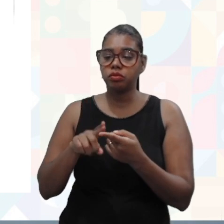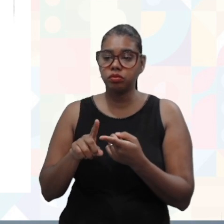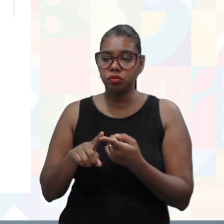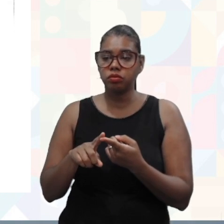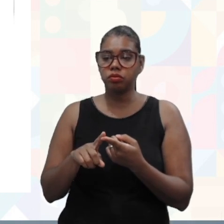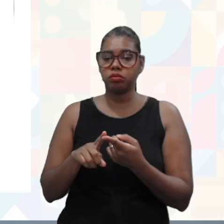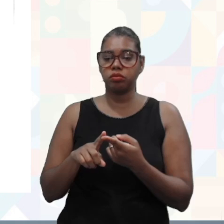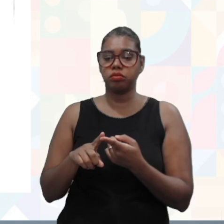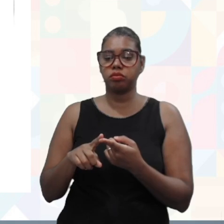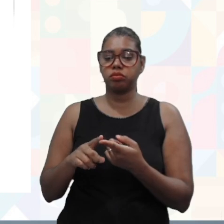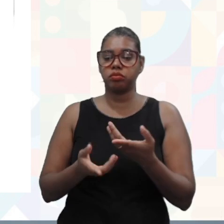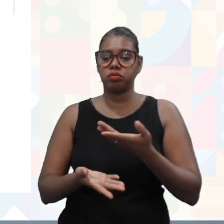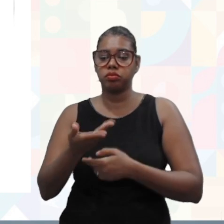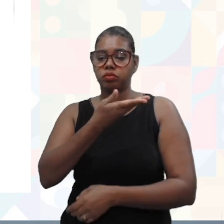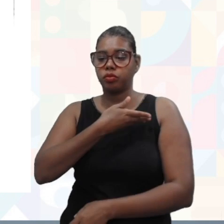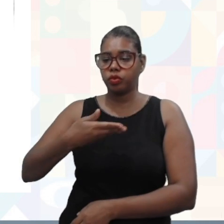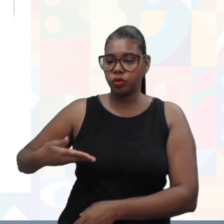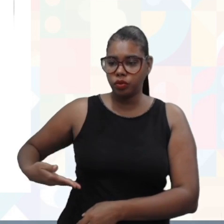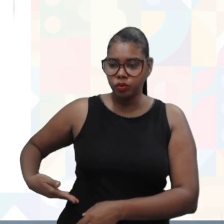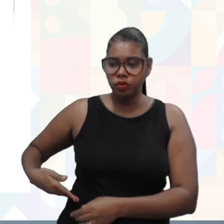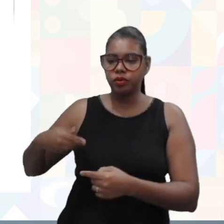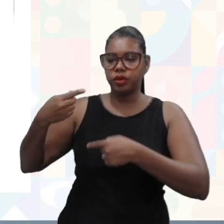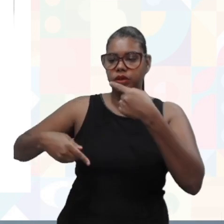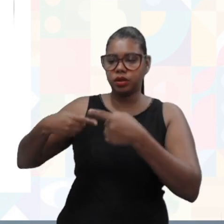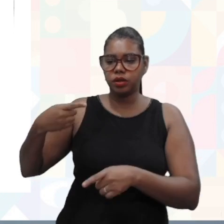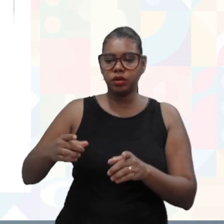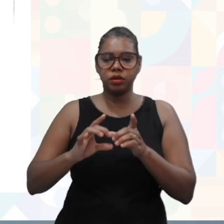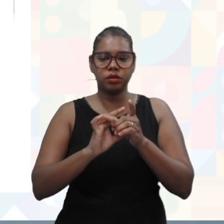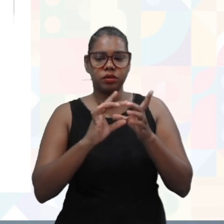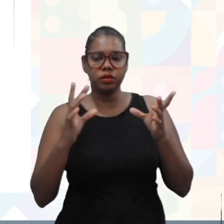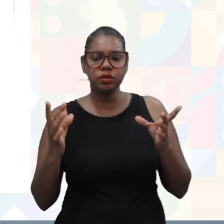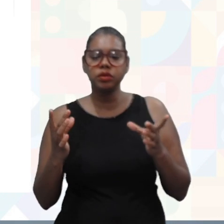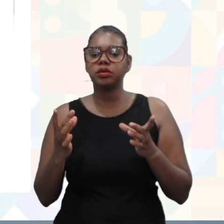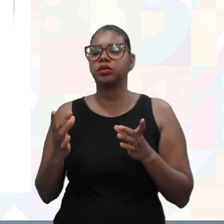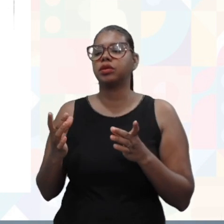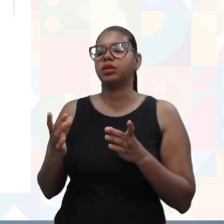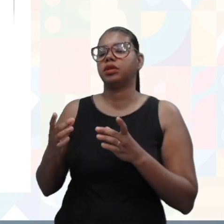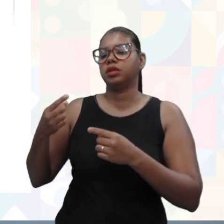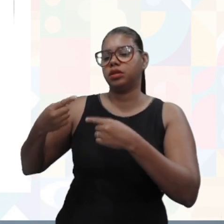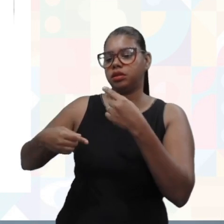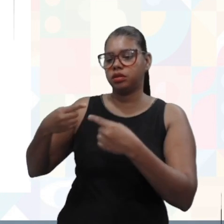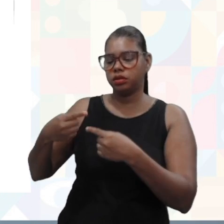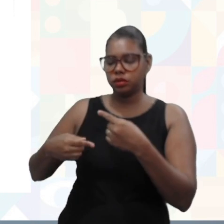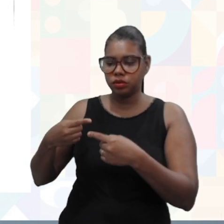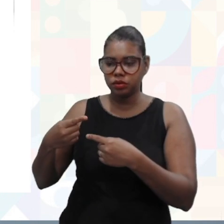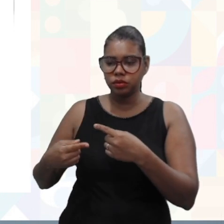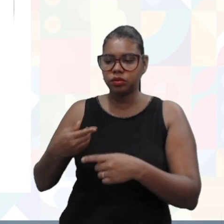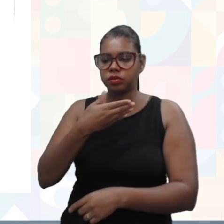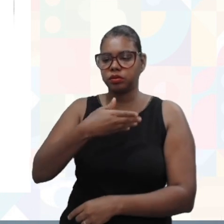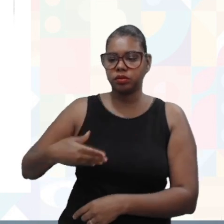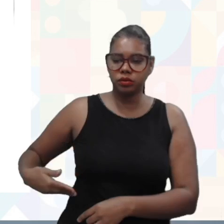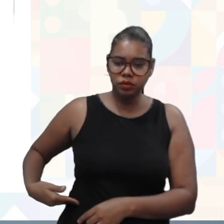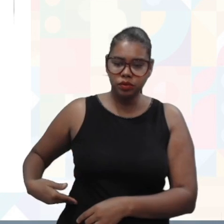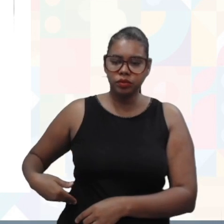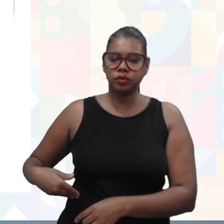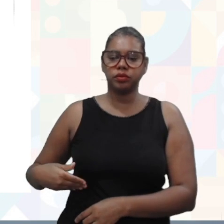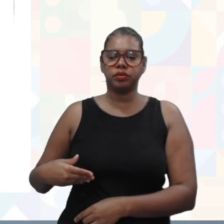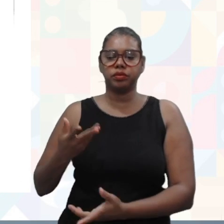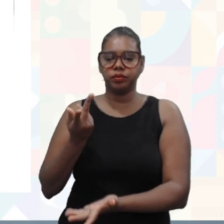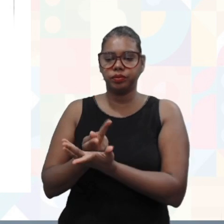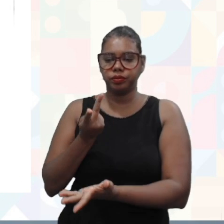interferência da ação governamental, porque as políticas públicas, elas são esse governo em ação. Então, a